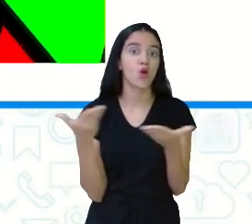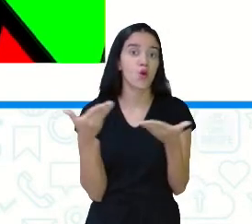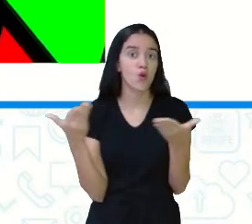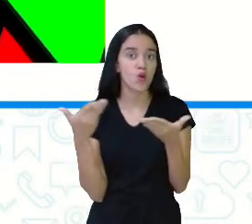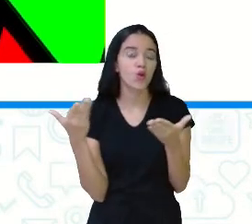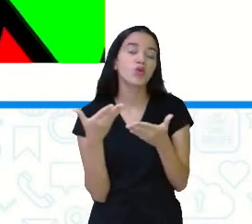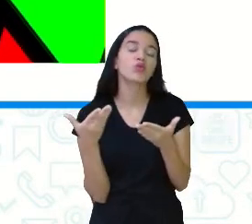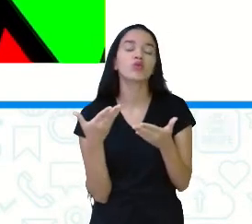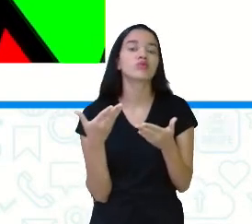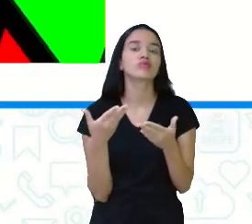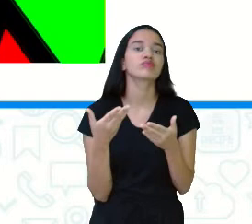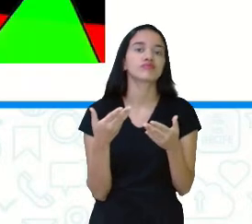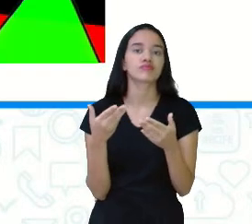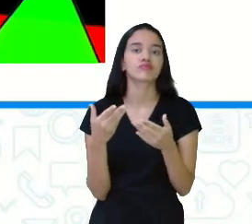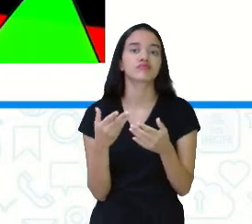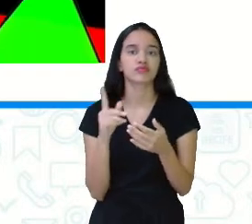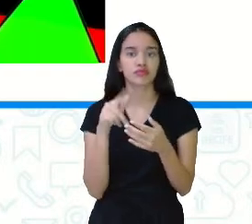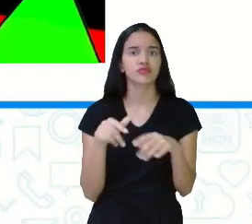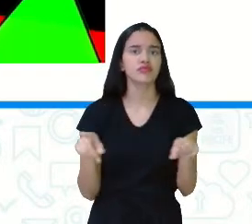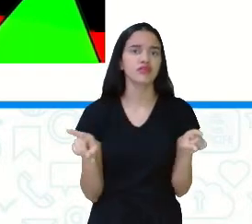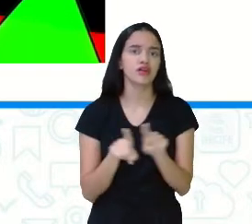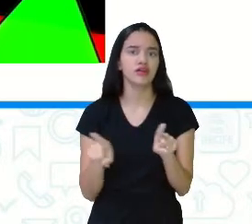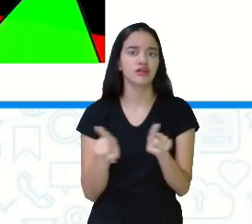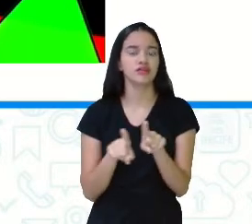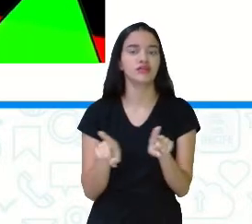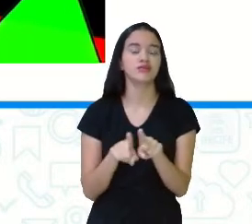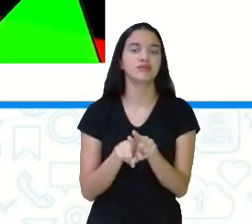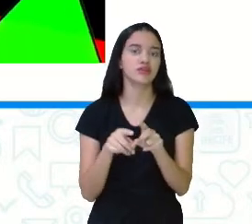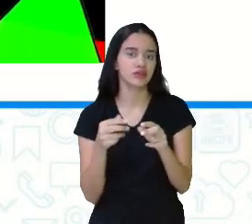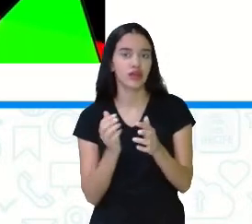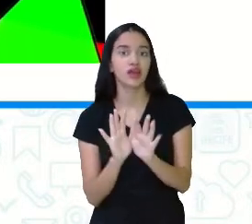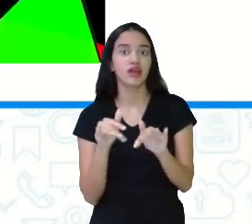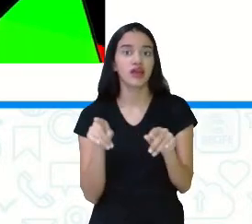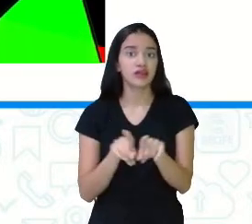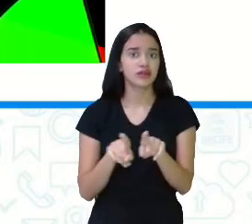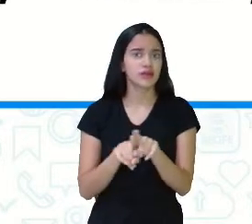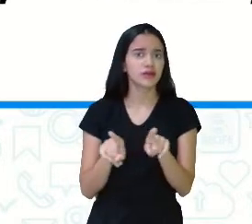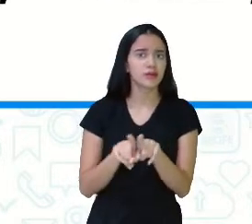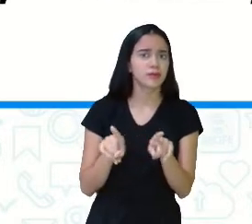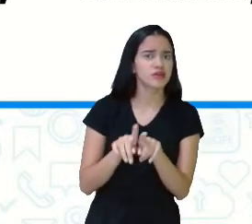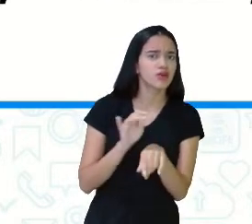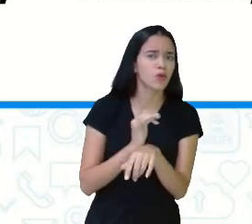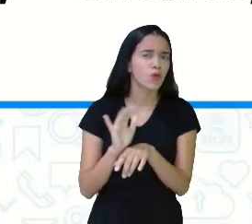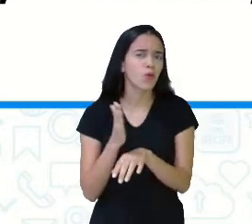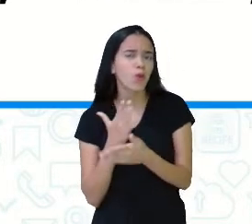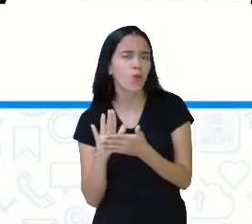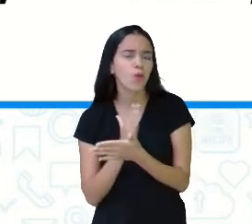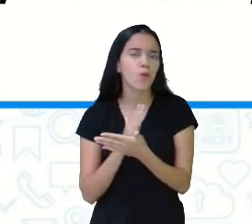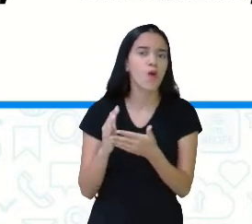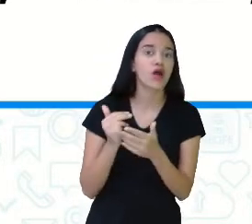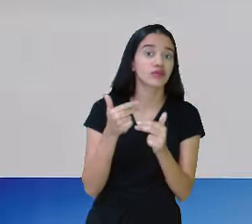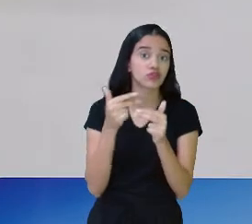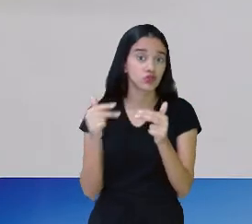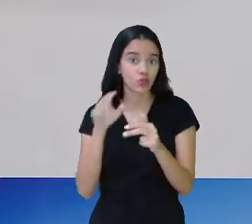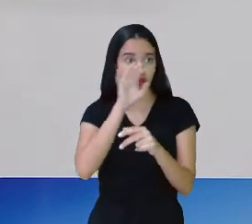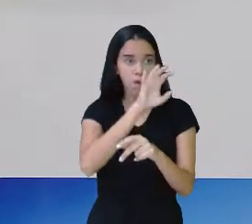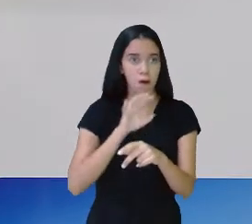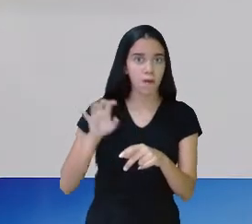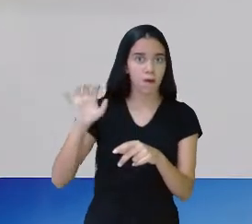as formas de determinadas coisas, né? Bom, quando eu falo de